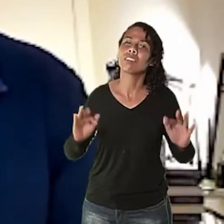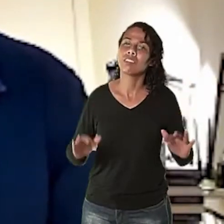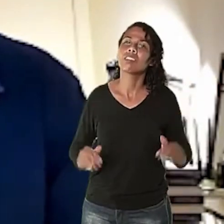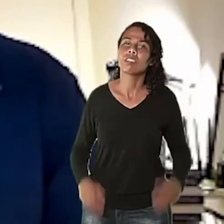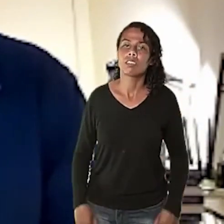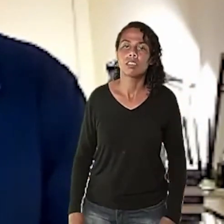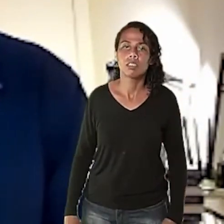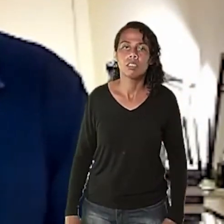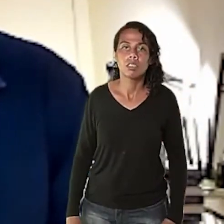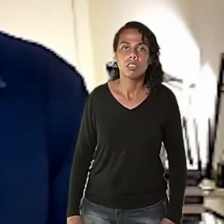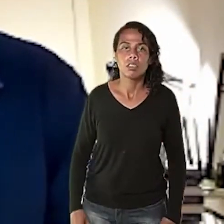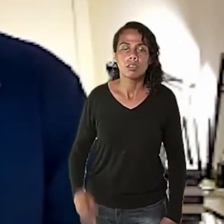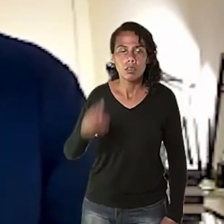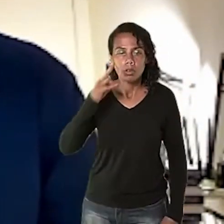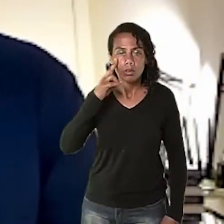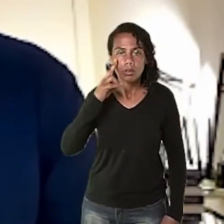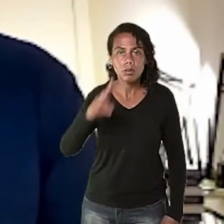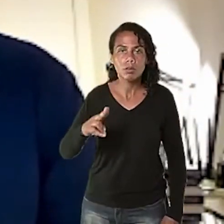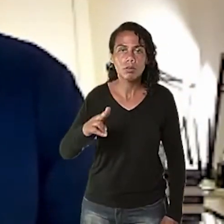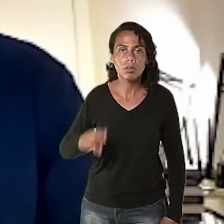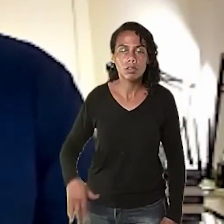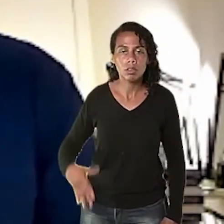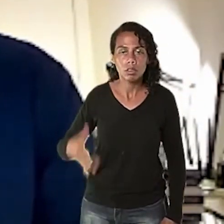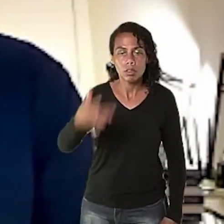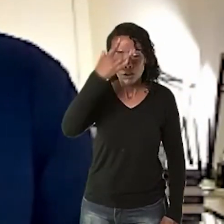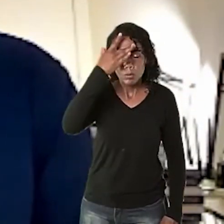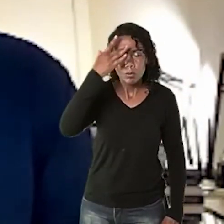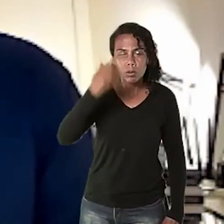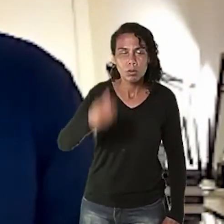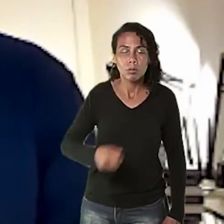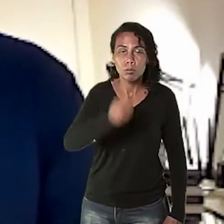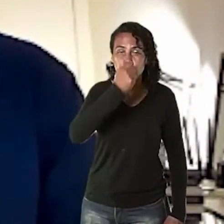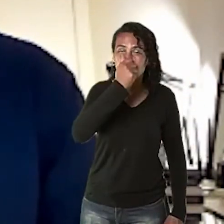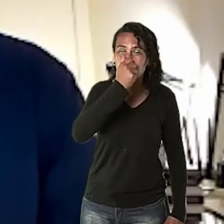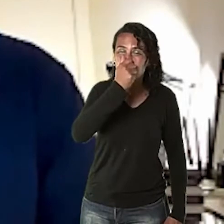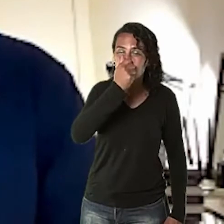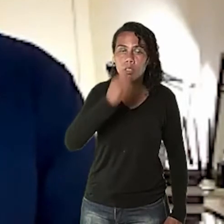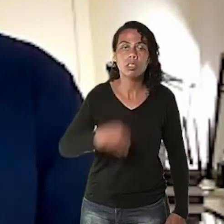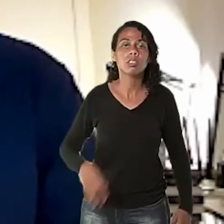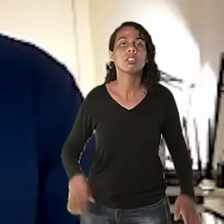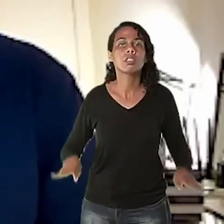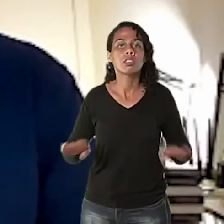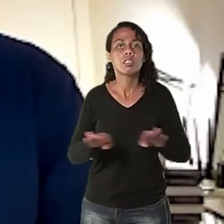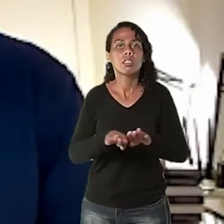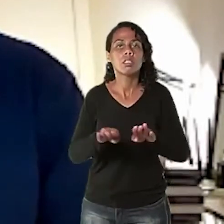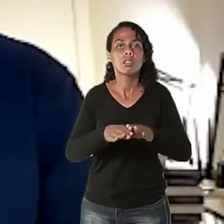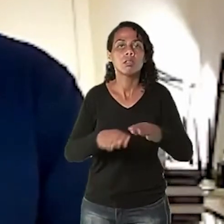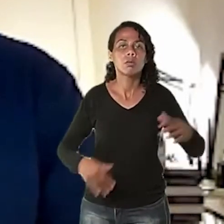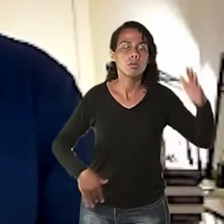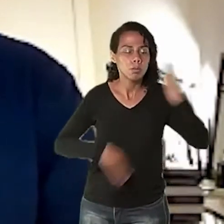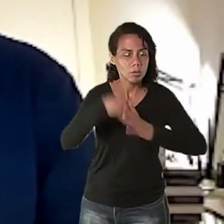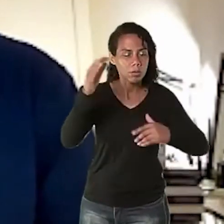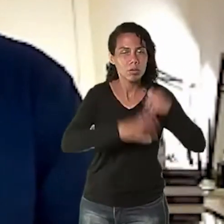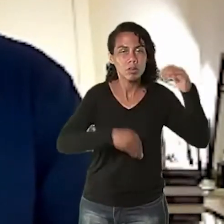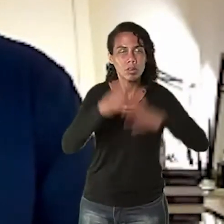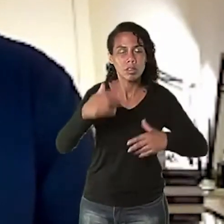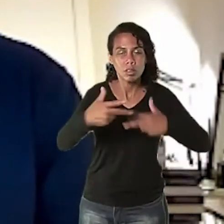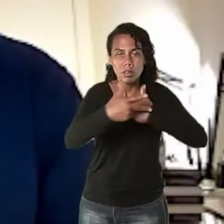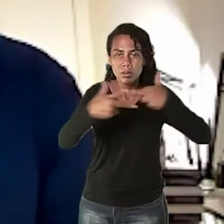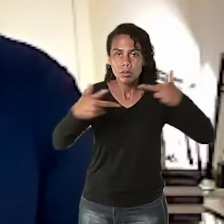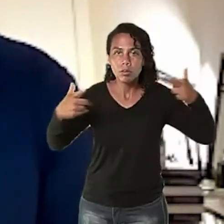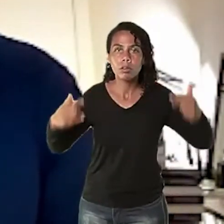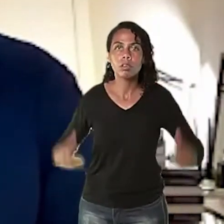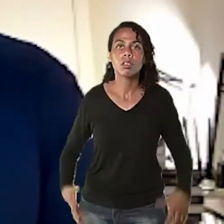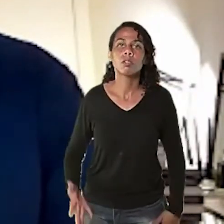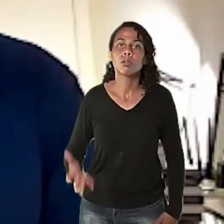gente, de cenas, de vetores de arte, de comportamento e de comida. A cena de música eletrônica underground